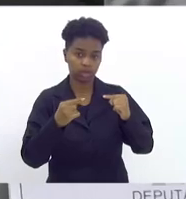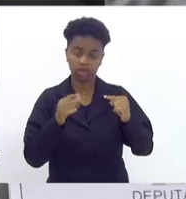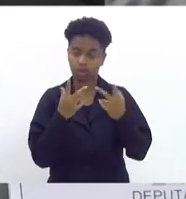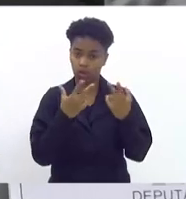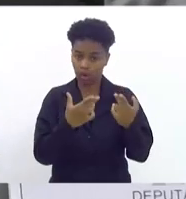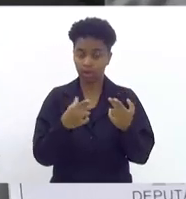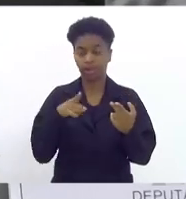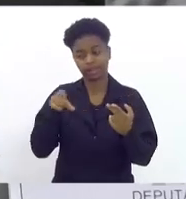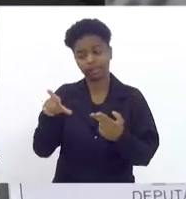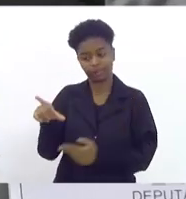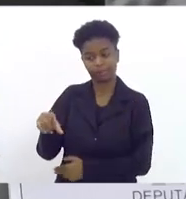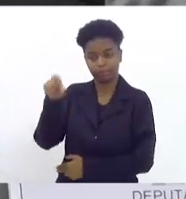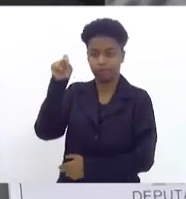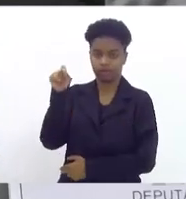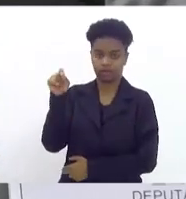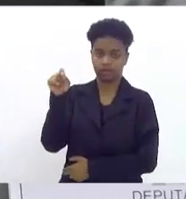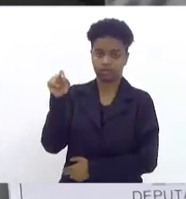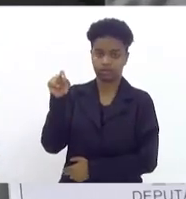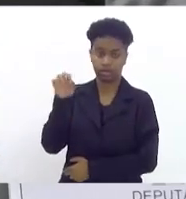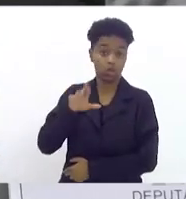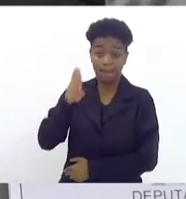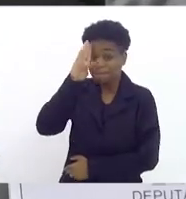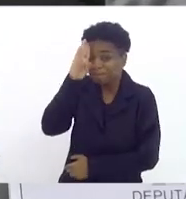preferência, né, para poder